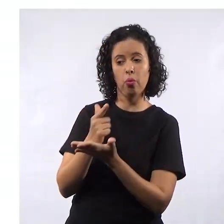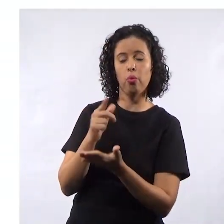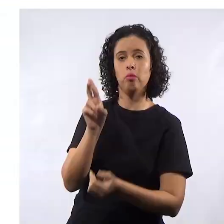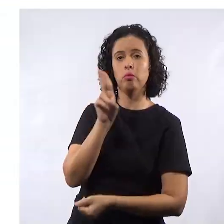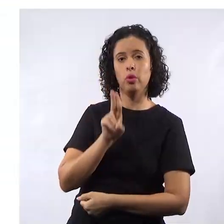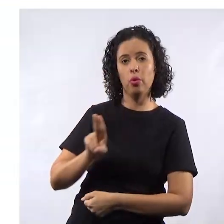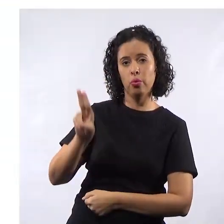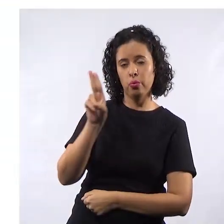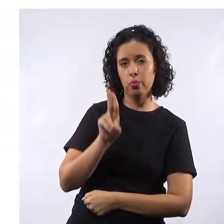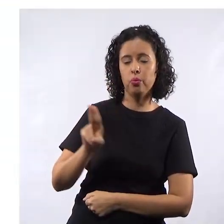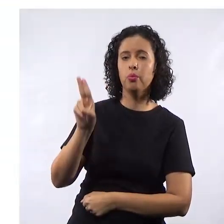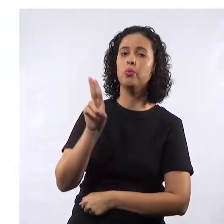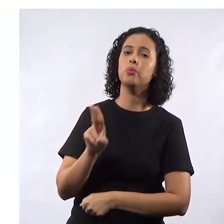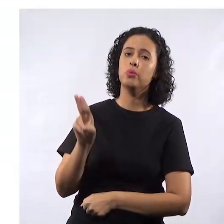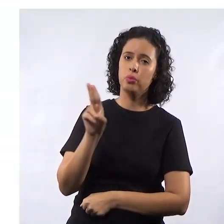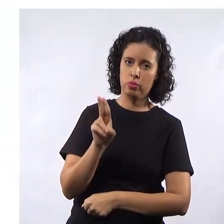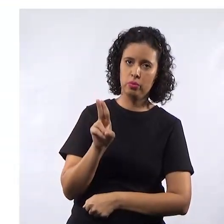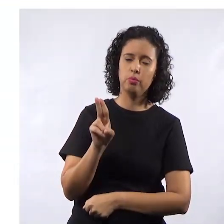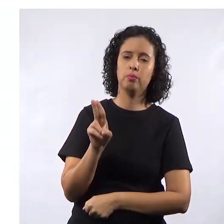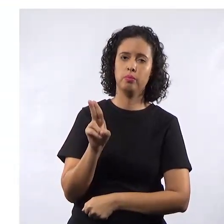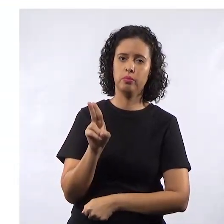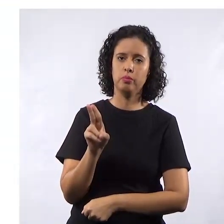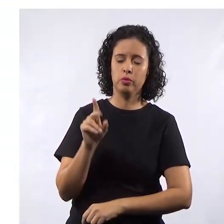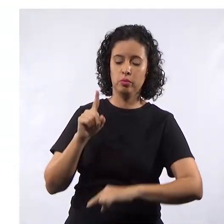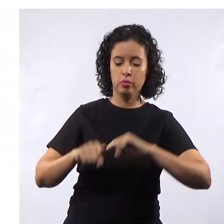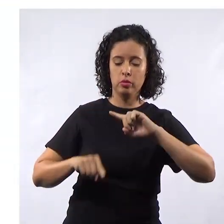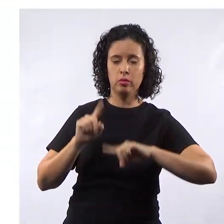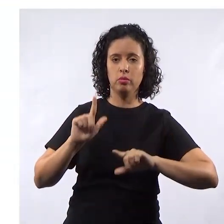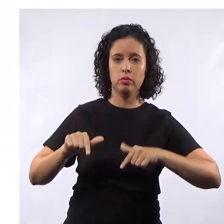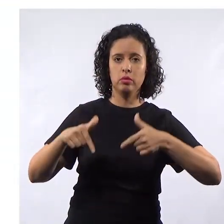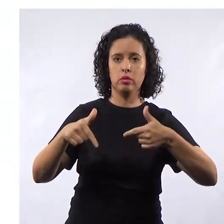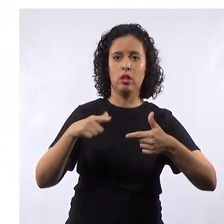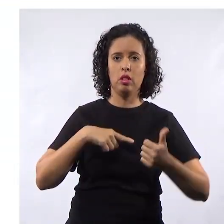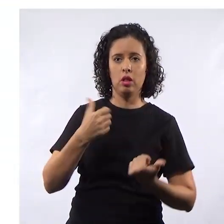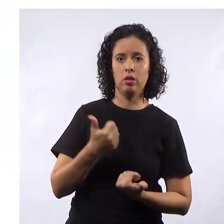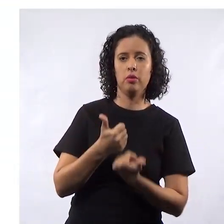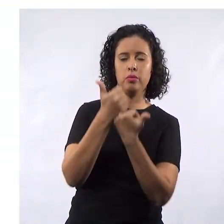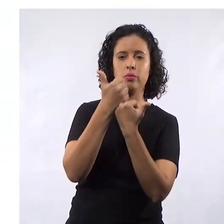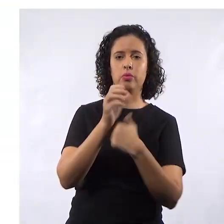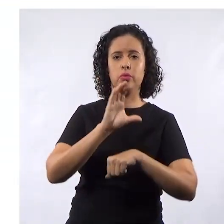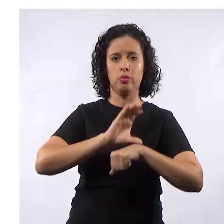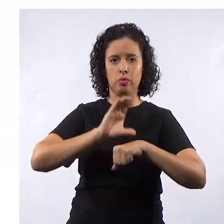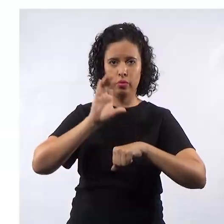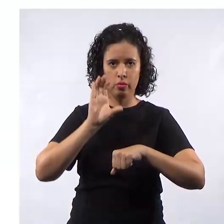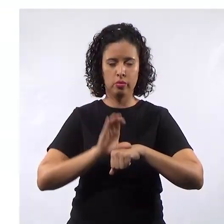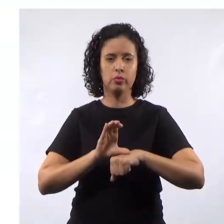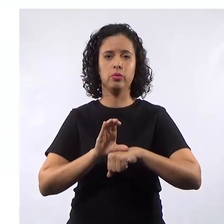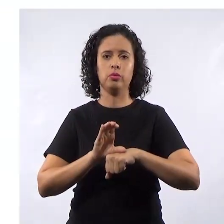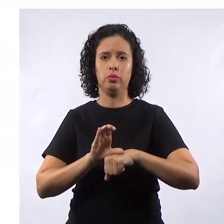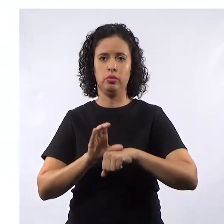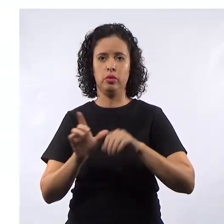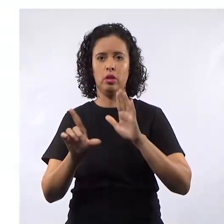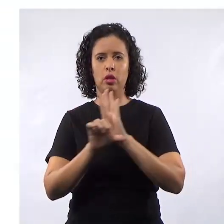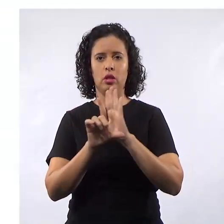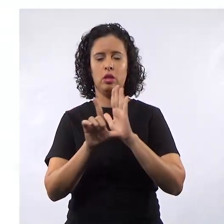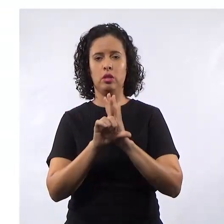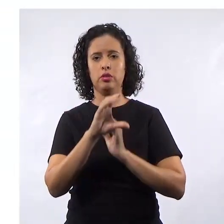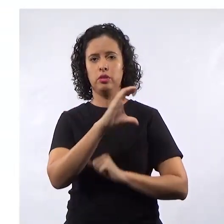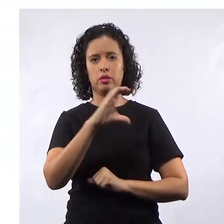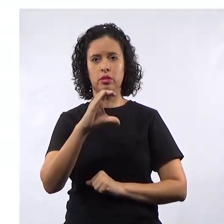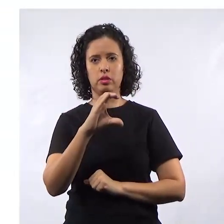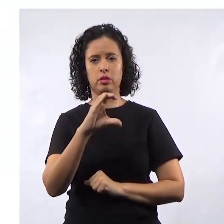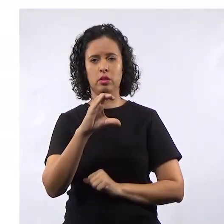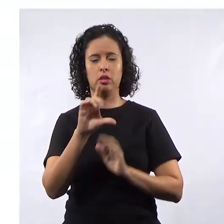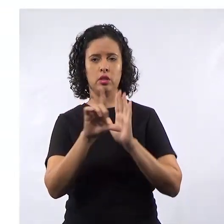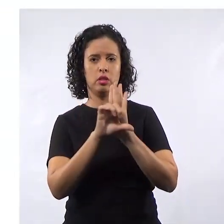ou serviços como destinatário final, tá? É amparada aqui pelo Código de Defesa do Consumidor, que é o CDC,